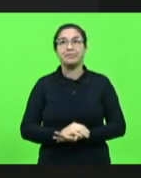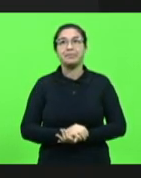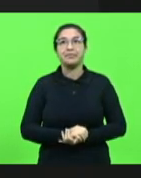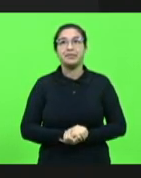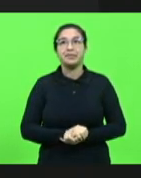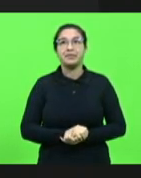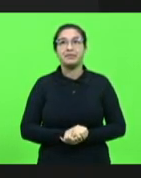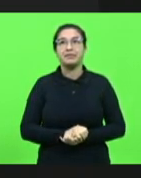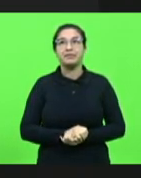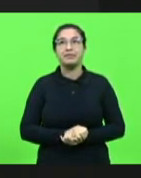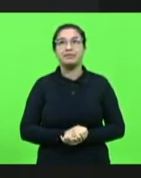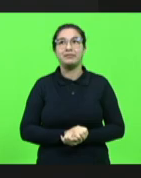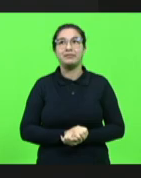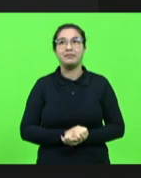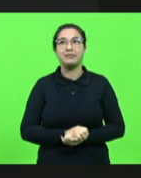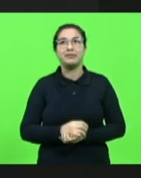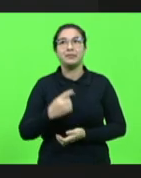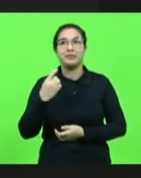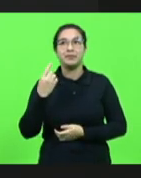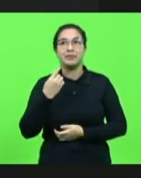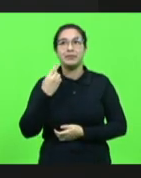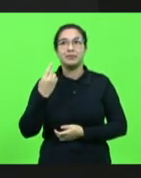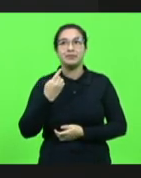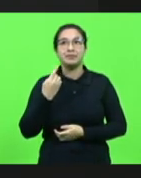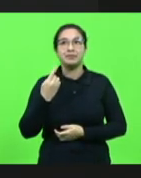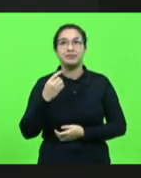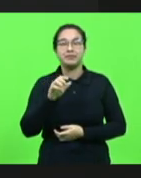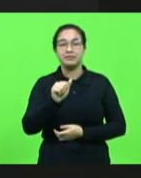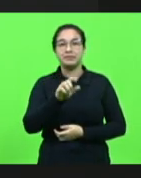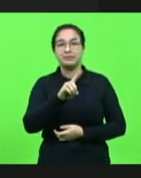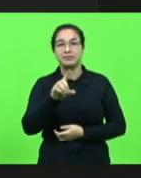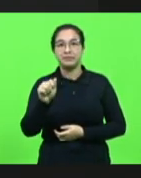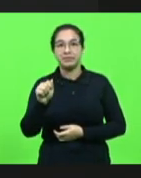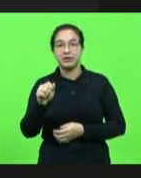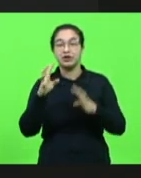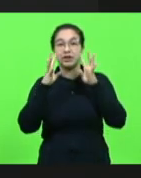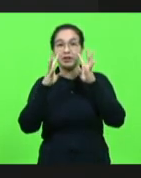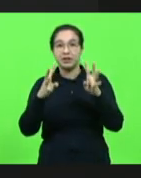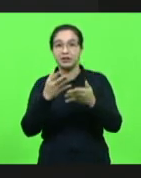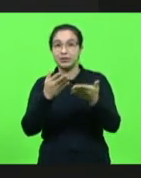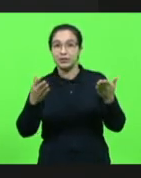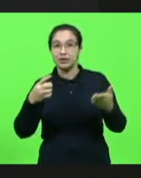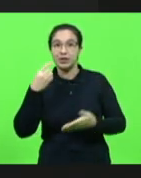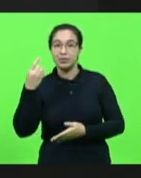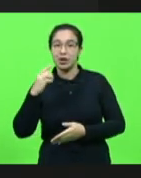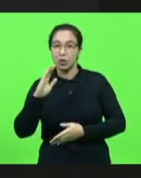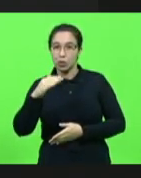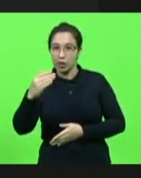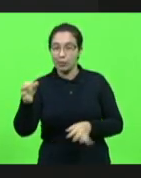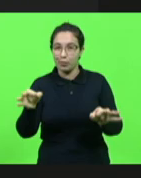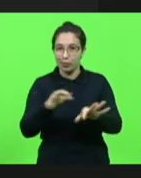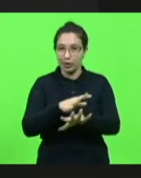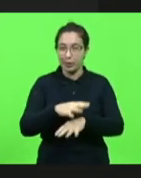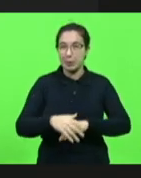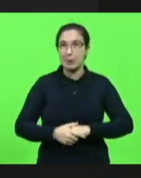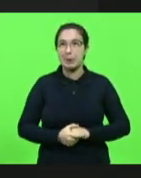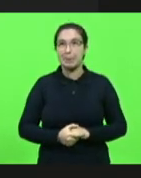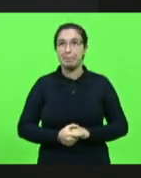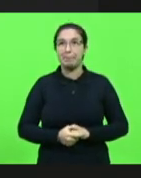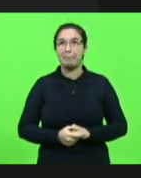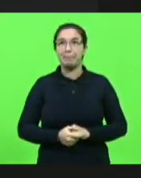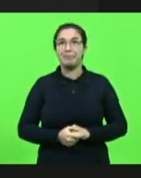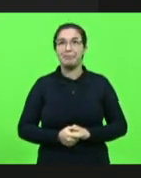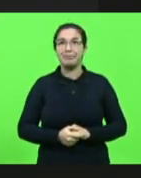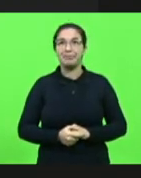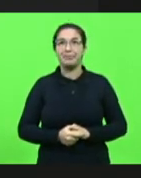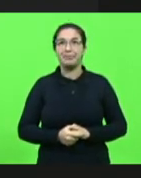peço. Presidente Moacir, a gente ouve os demais deputados, aí o senhor... Ok, obrigado. Pois não, deputado Ada de